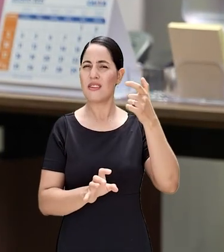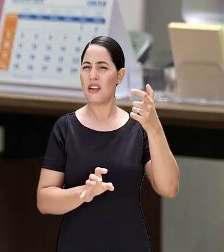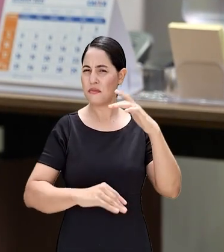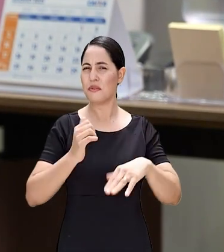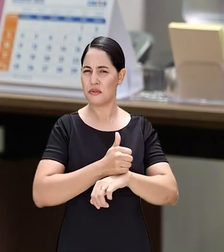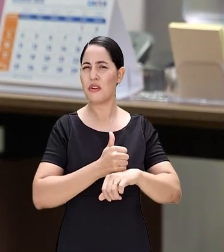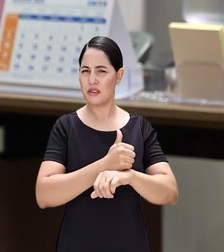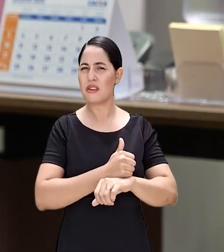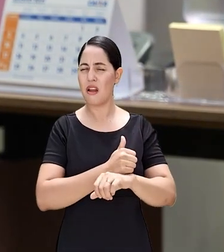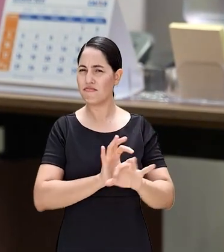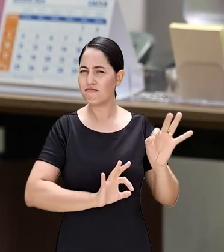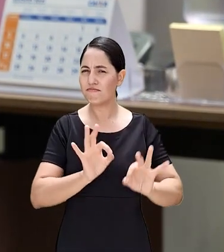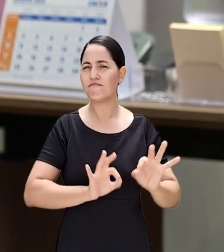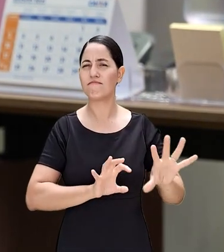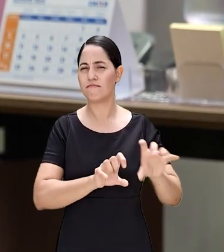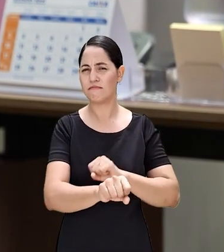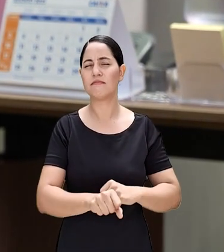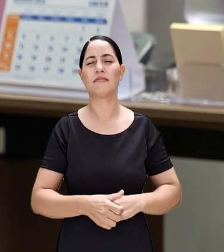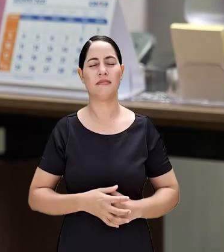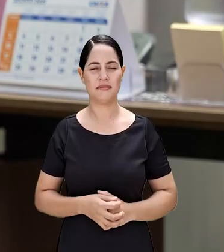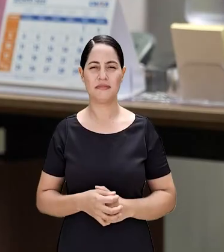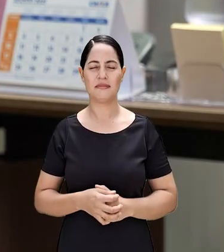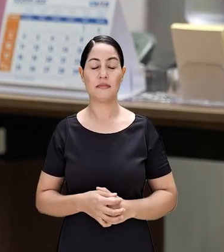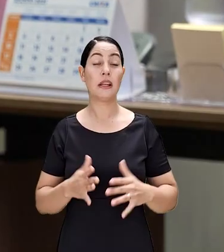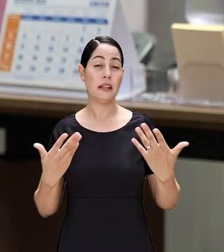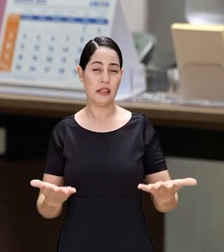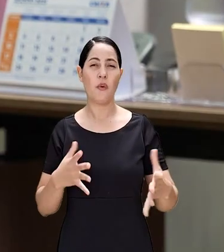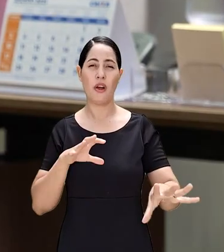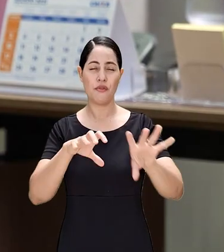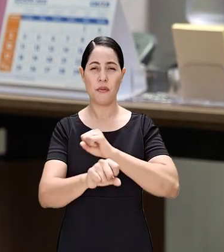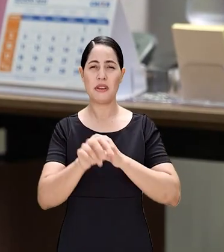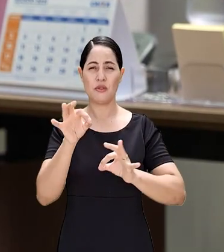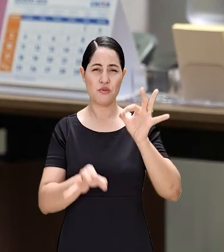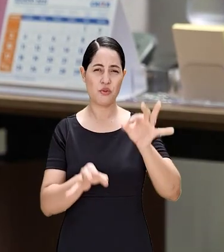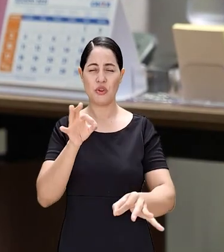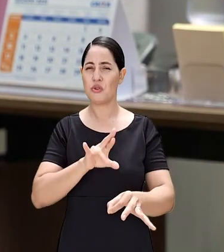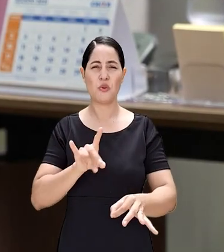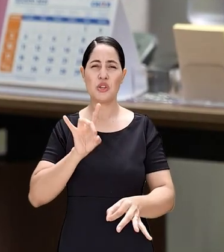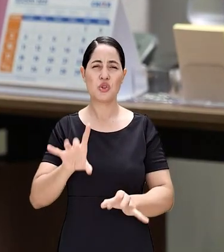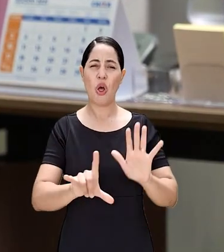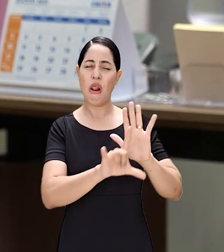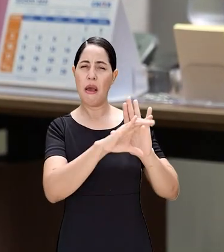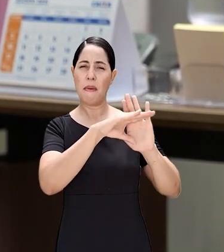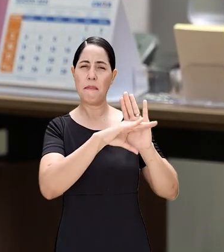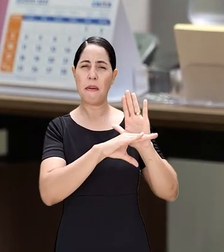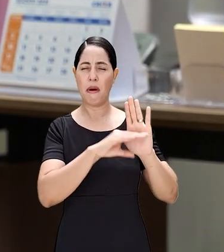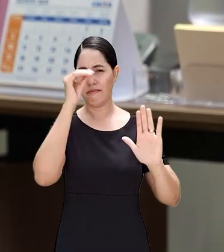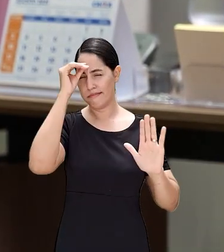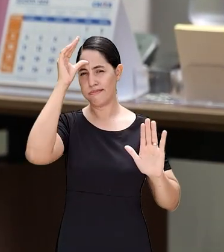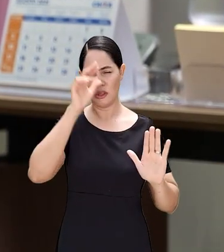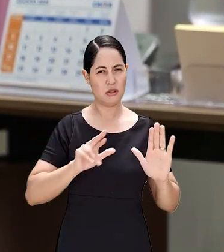responsabilidade social? A formação jurídica, ela não se restringe ao conhecimento de normas e de leis.